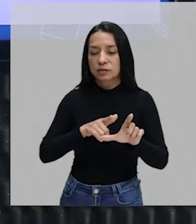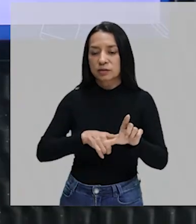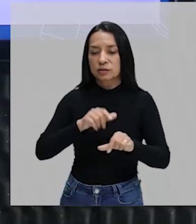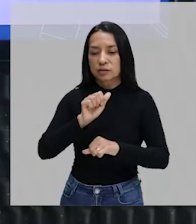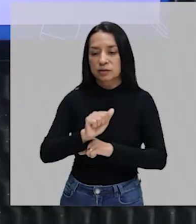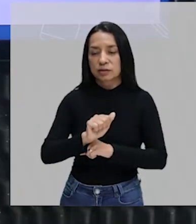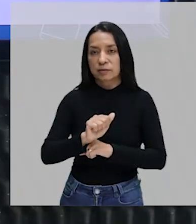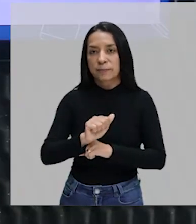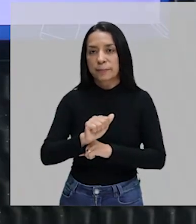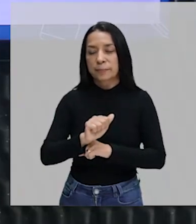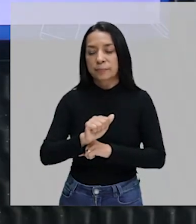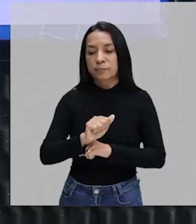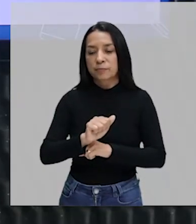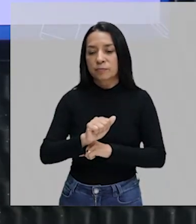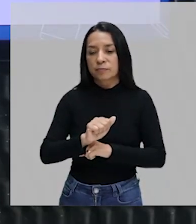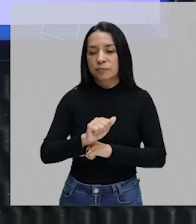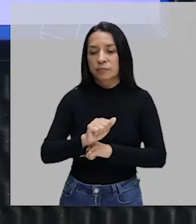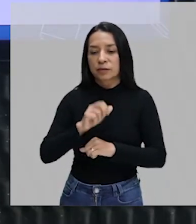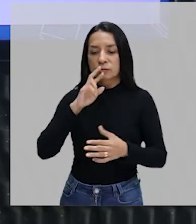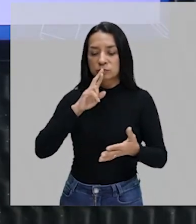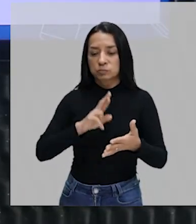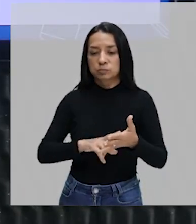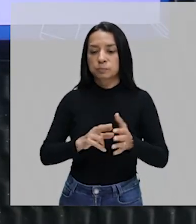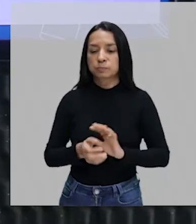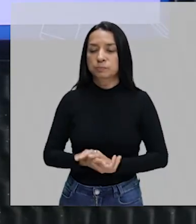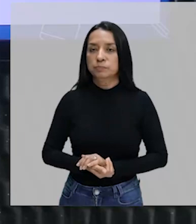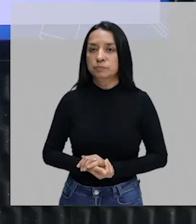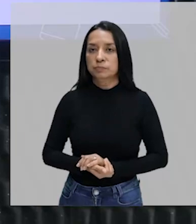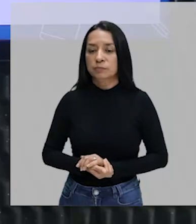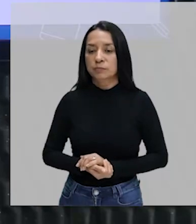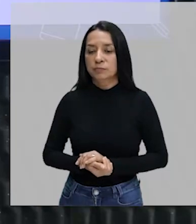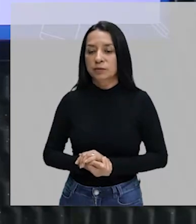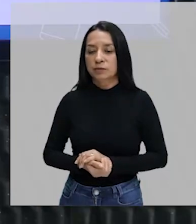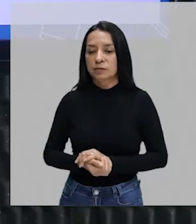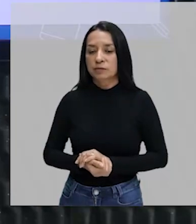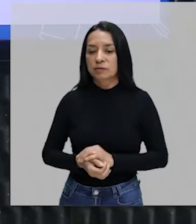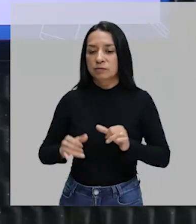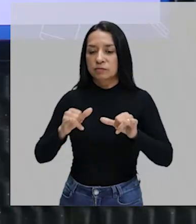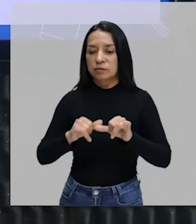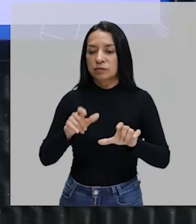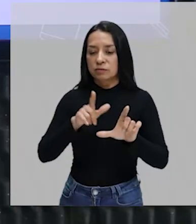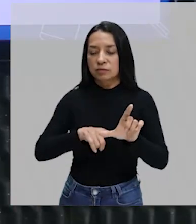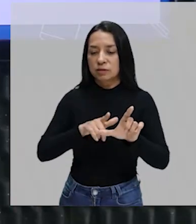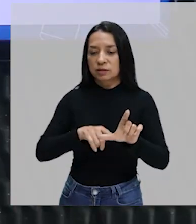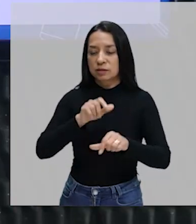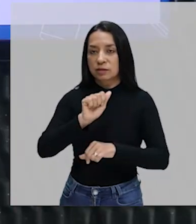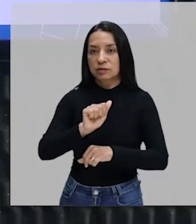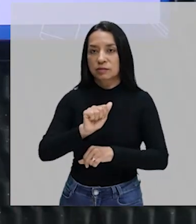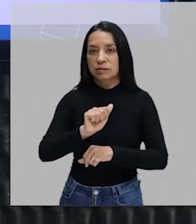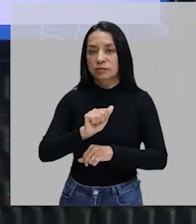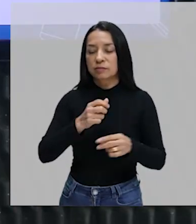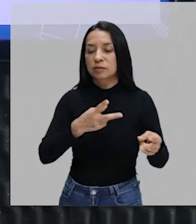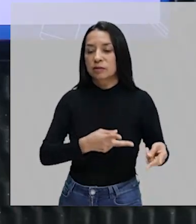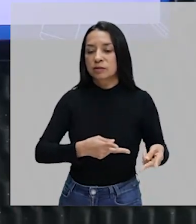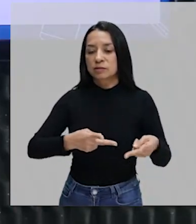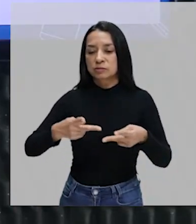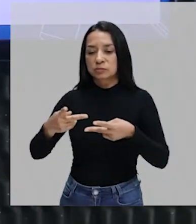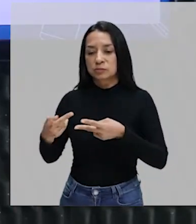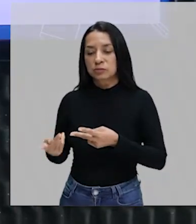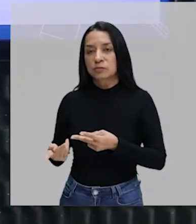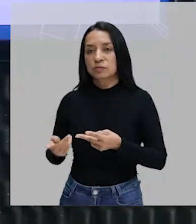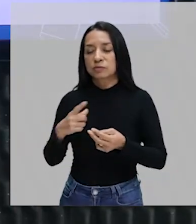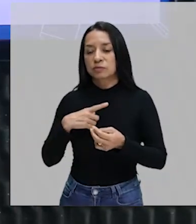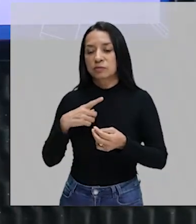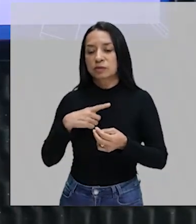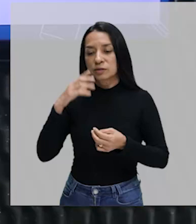para a gente trazer esta resposta, ok? Vamos ficar aqui com a letra A. Show de bola? Te convido aqui a